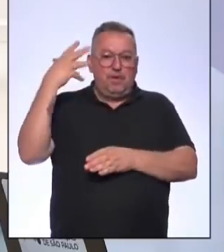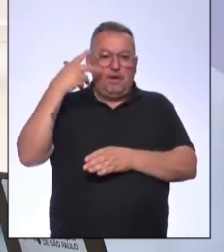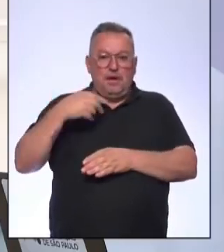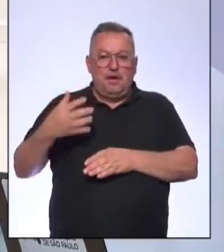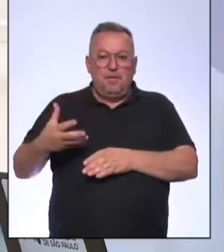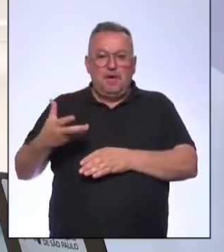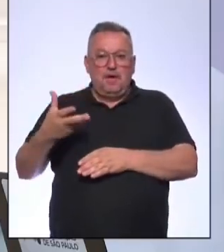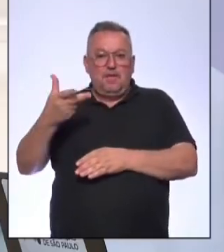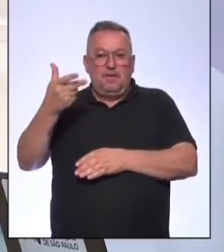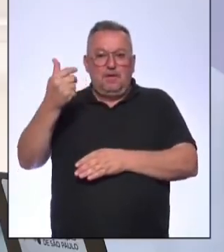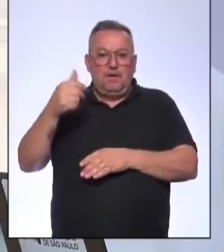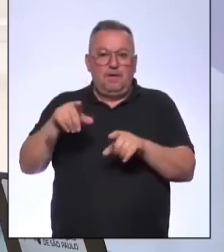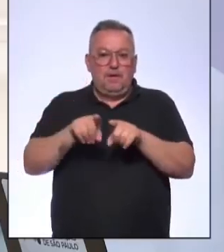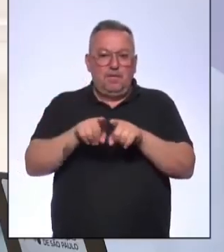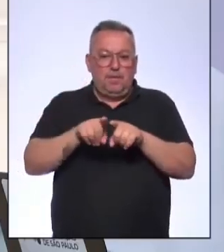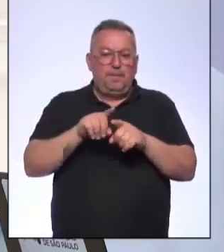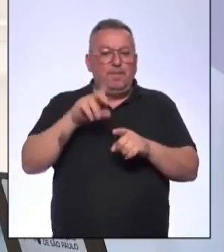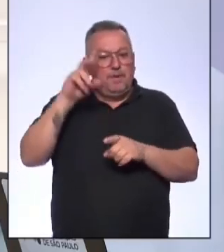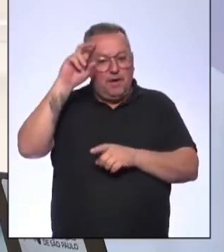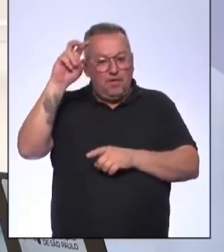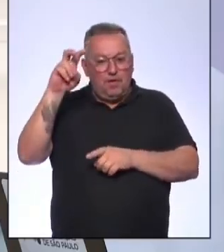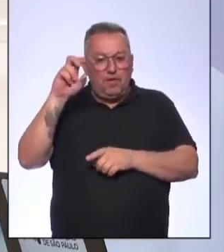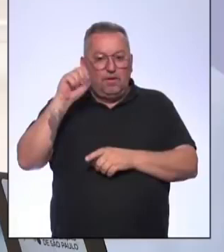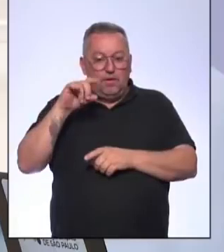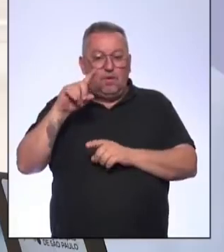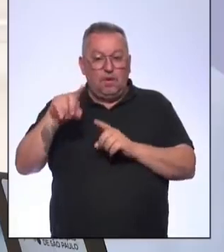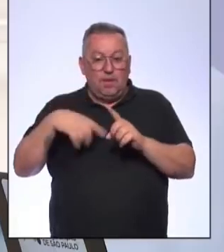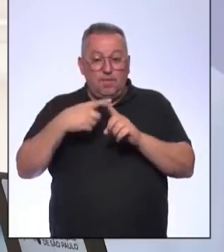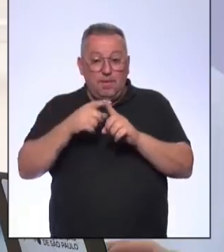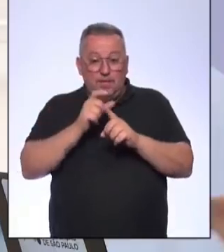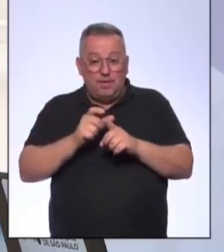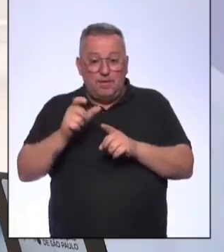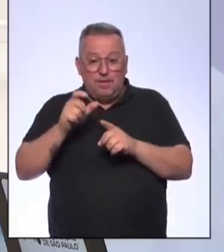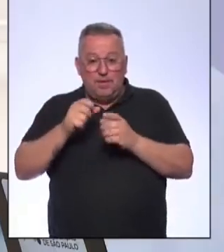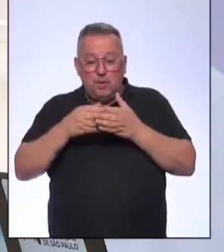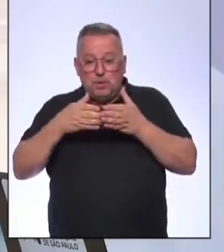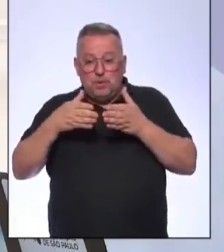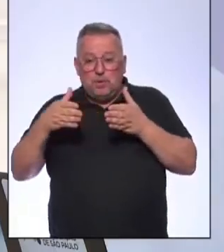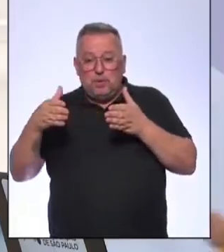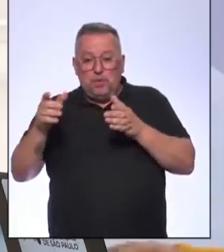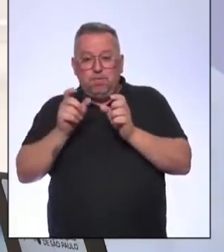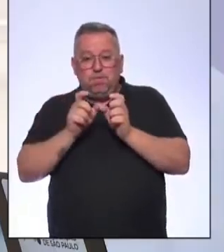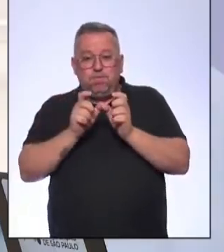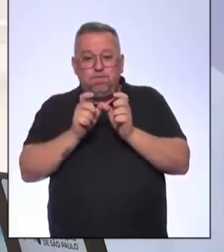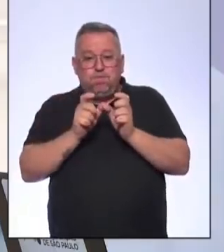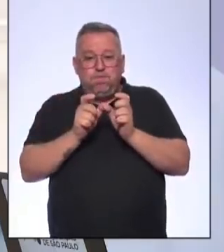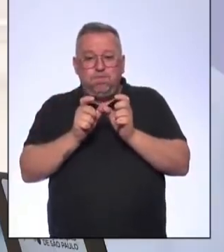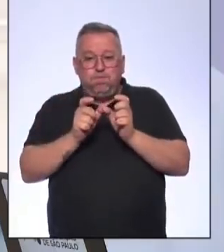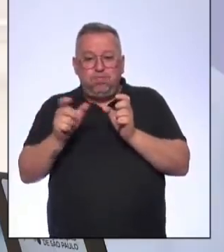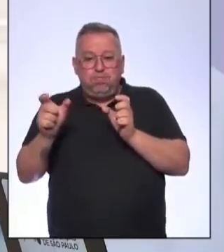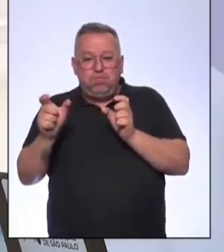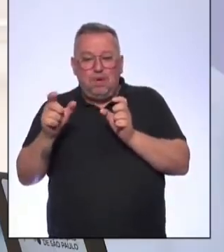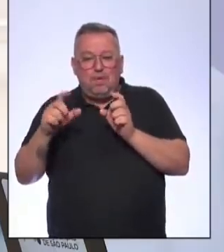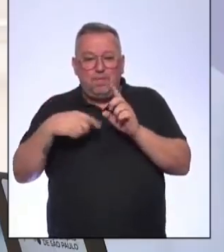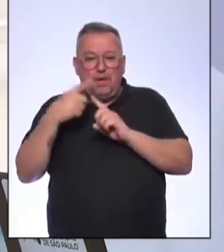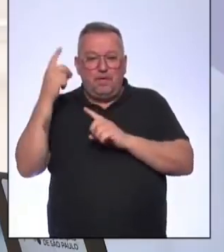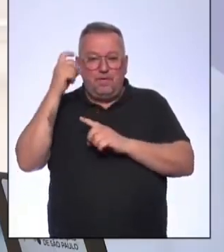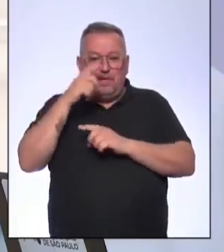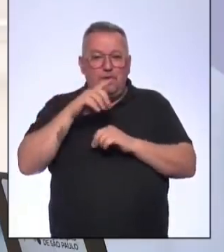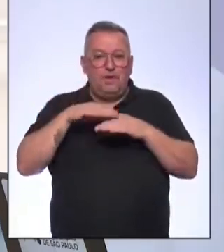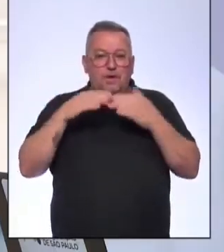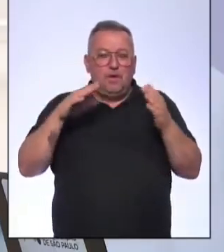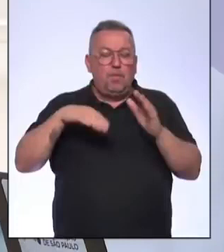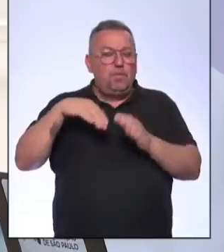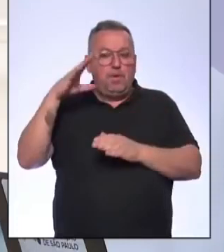maravilhas. Intelligent também é a palavra longa. Se eu colocasse mais uma sílaba aqui, a palavra ia ficar muito mais longa, ia ficar muito mais complicado de entender. Então,